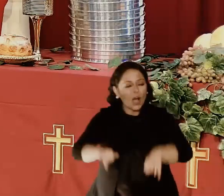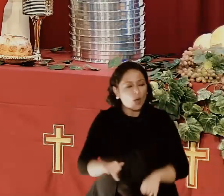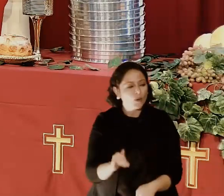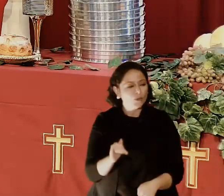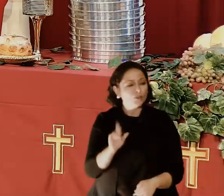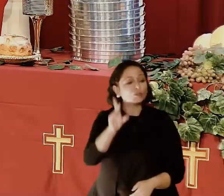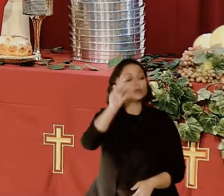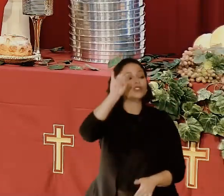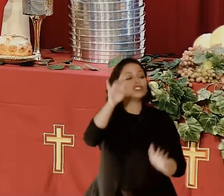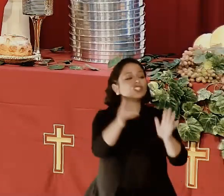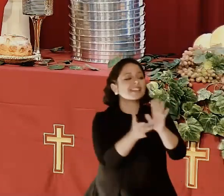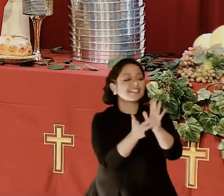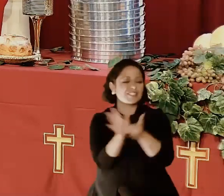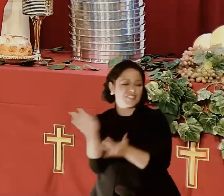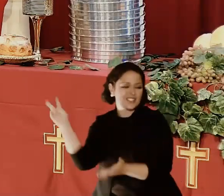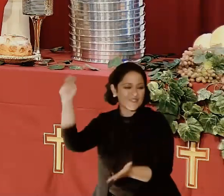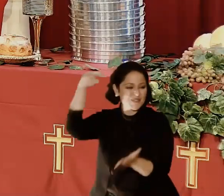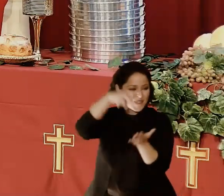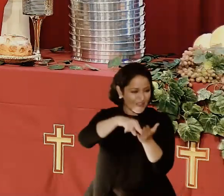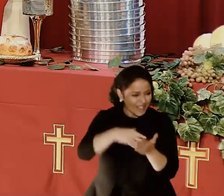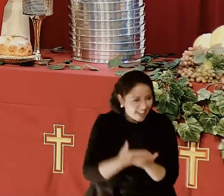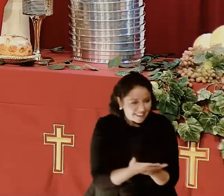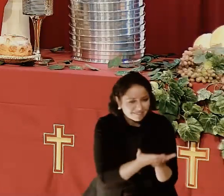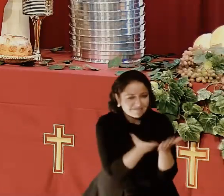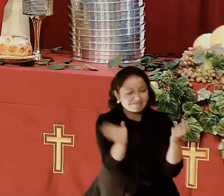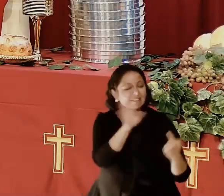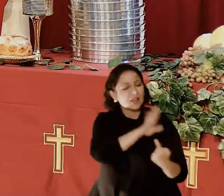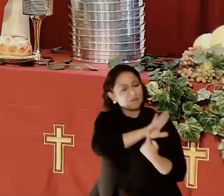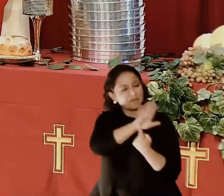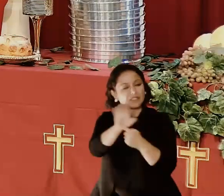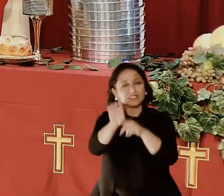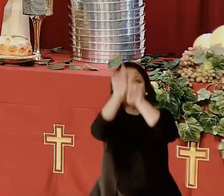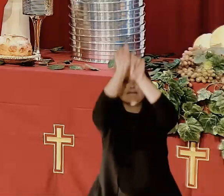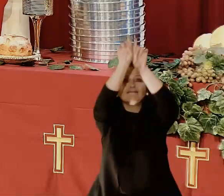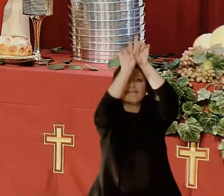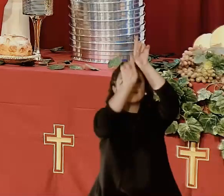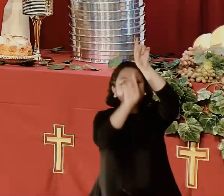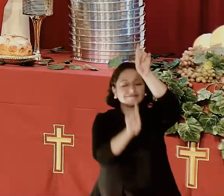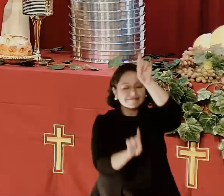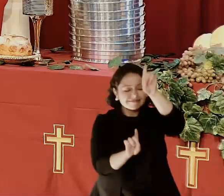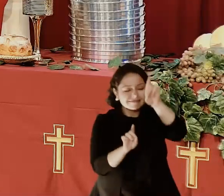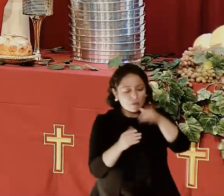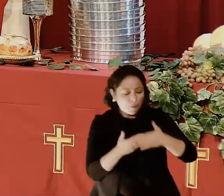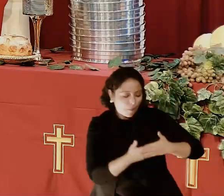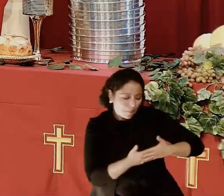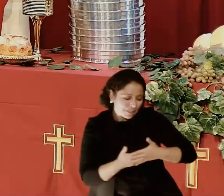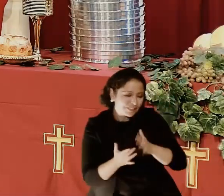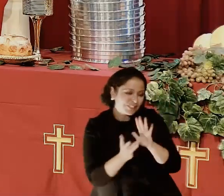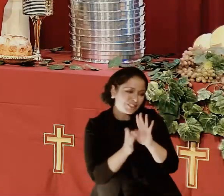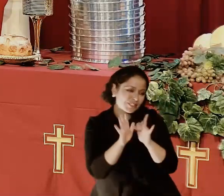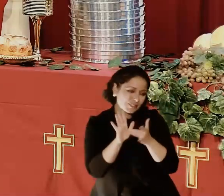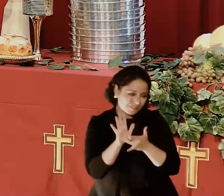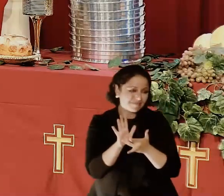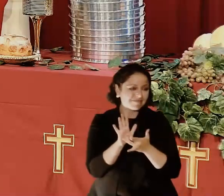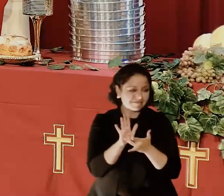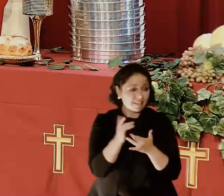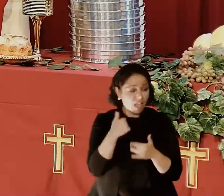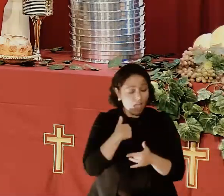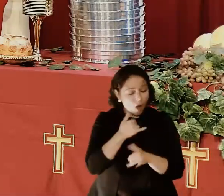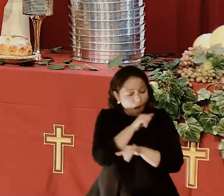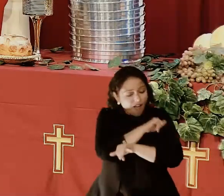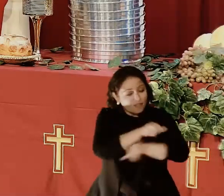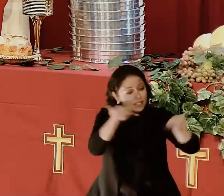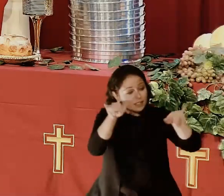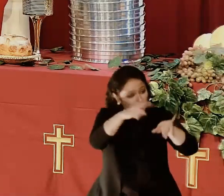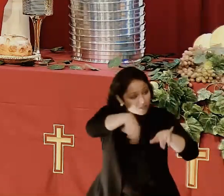mas ela já foi manifesta a todos os homens com o menino Jesus. Por isso, então, queridos, eu posso dizer para mim e para você